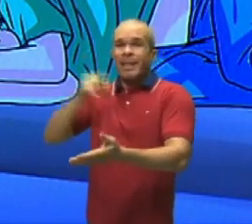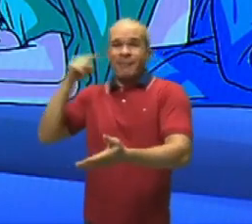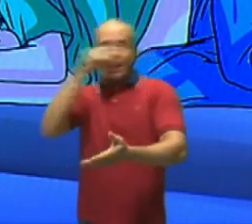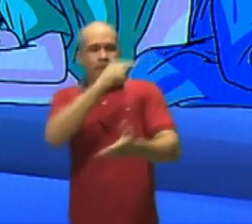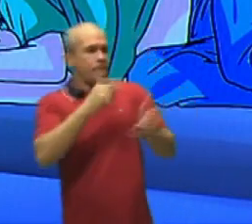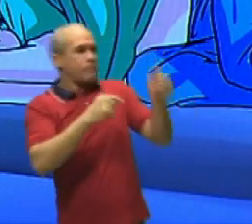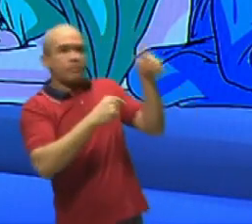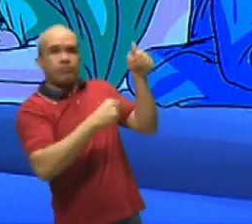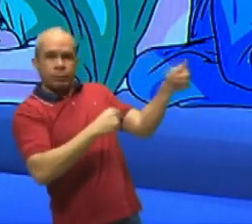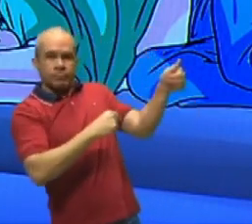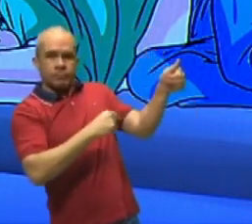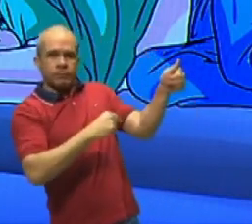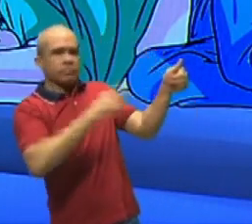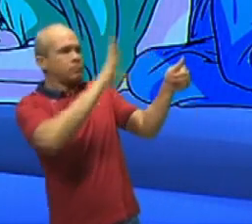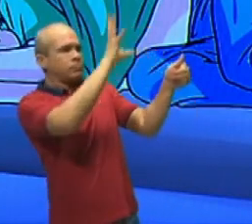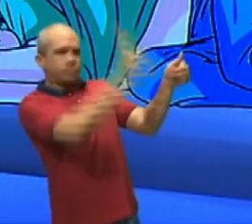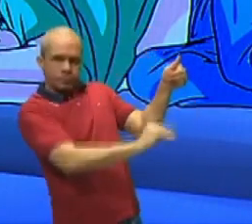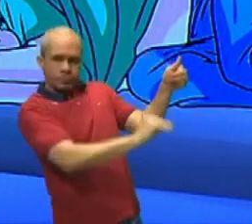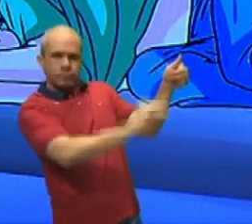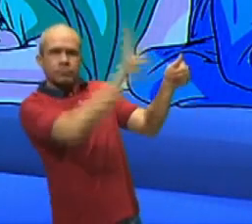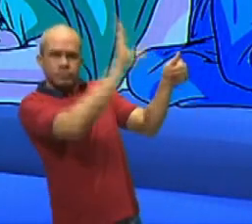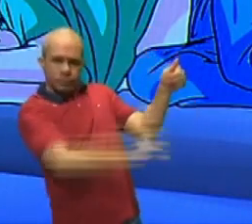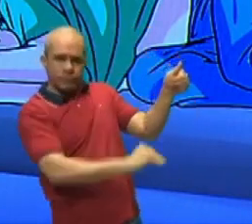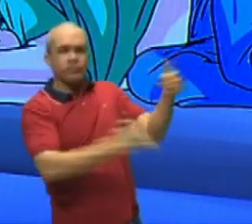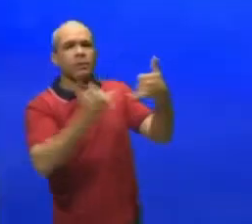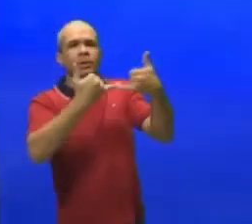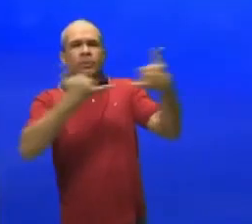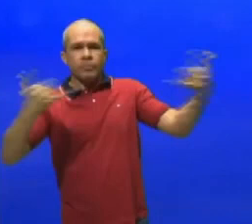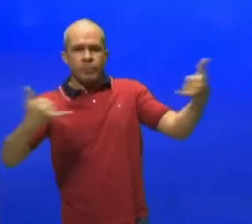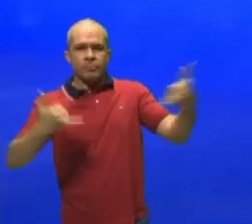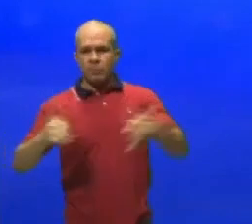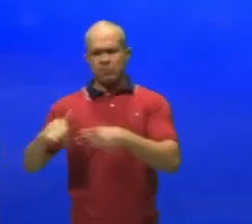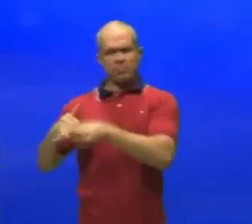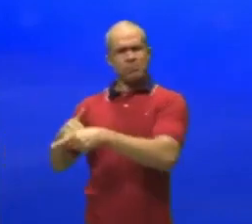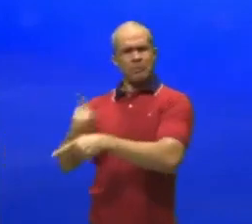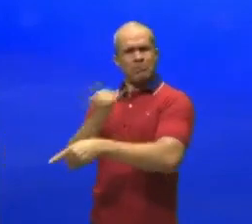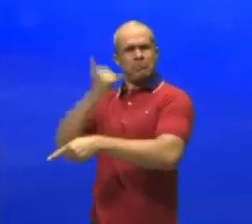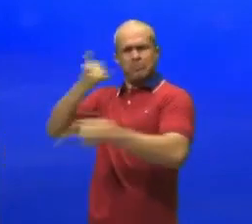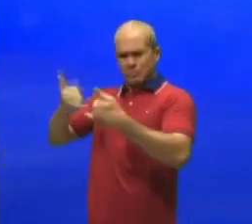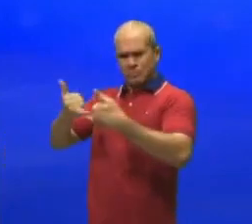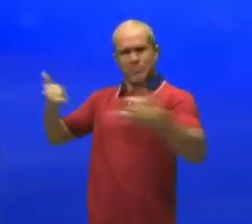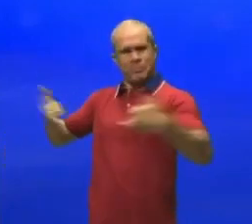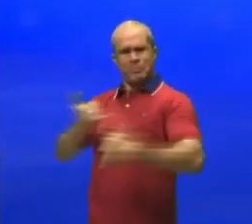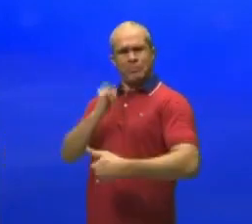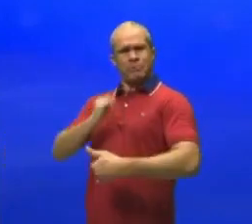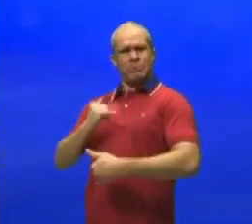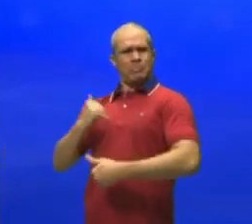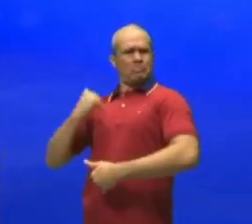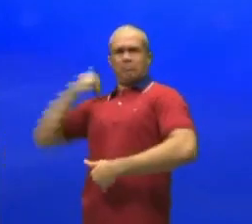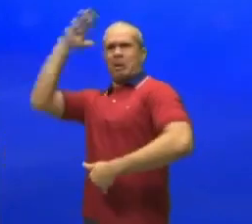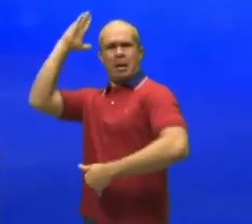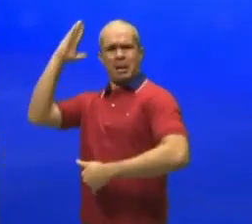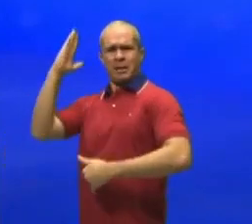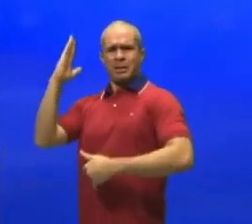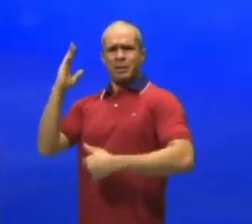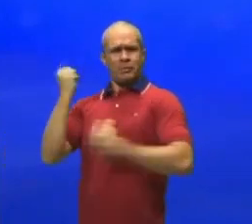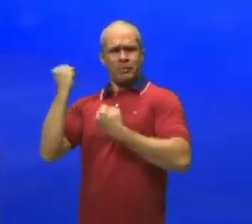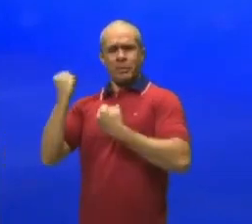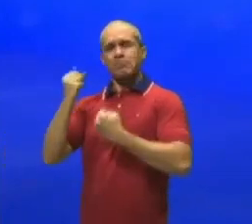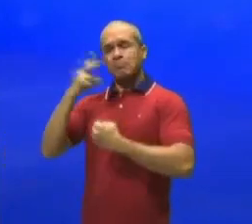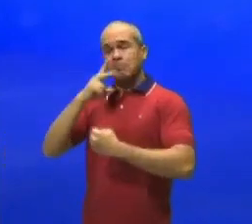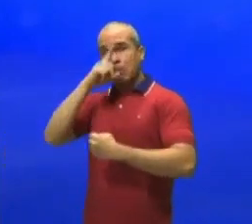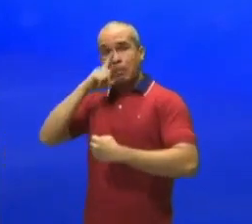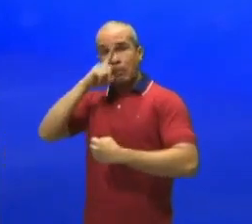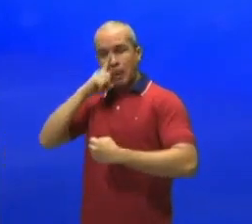fonte, vai no disjuntor e desliga. Fio de alta tensão, voltagem muito alta, muito perigoso para você pegar choque